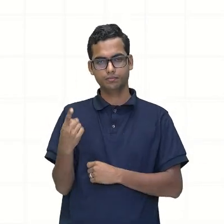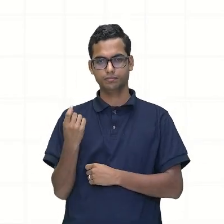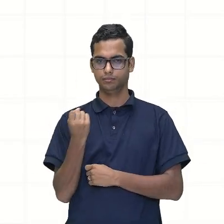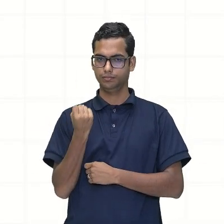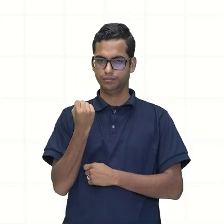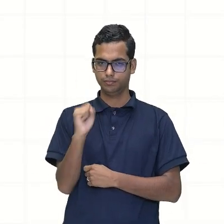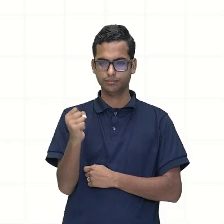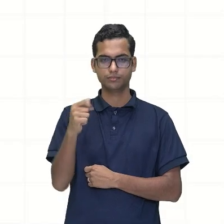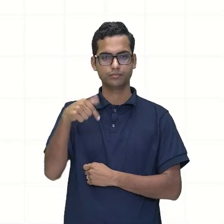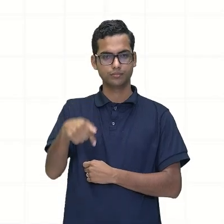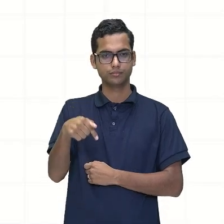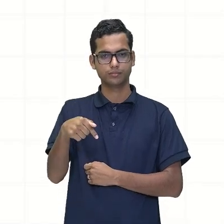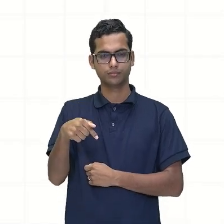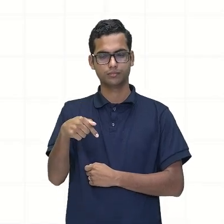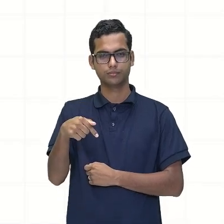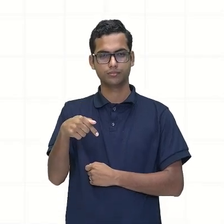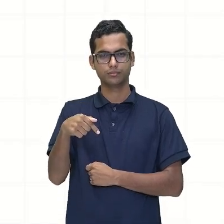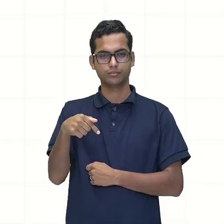36,87,